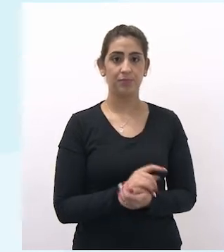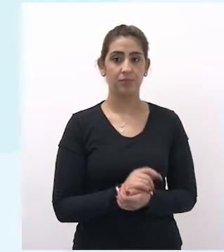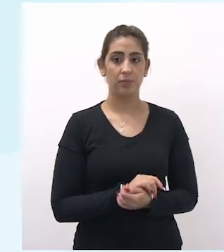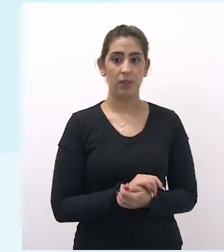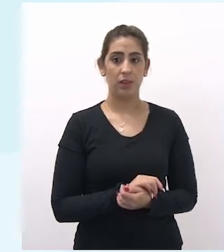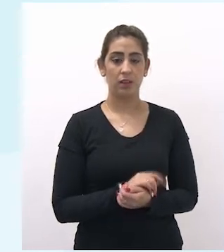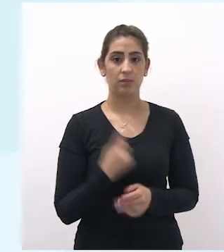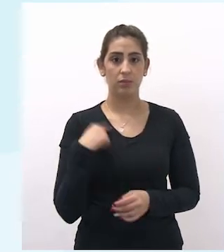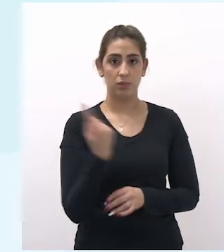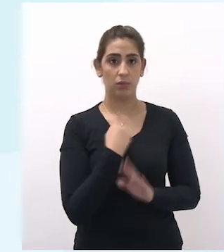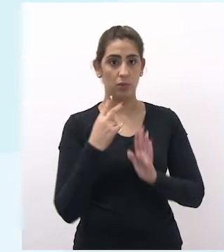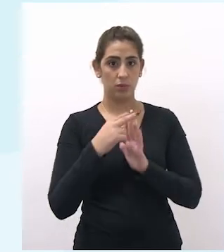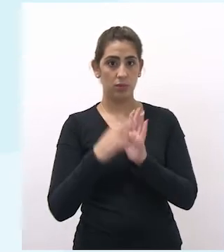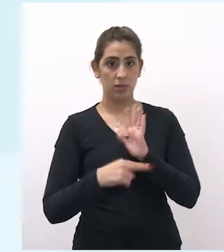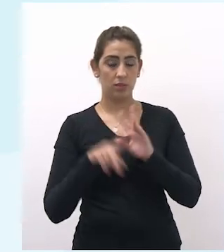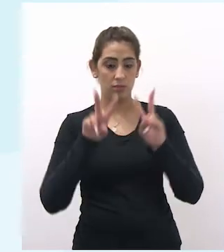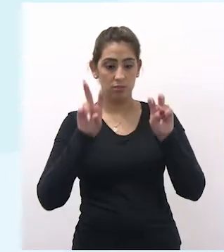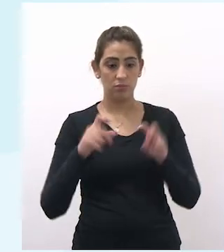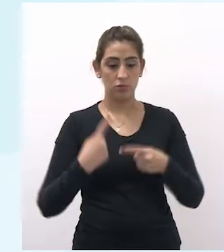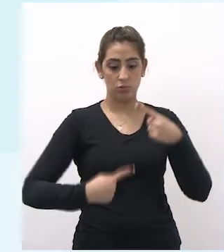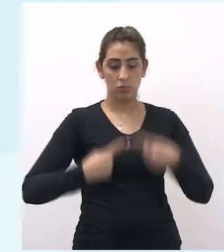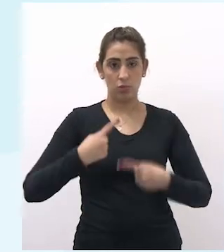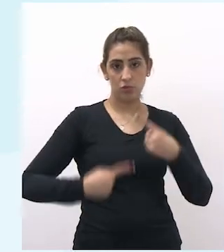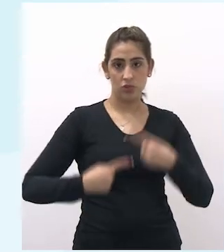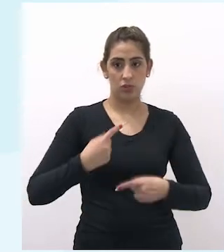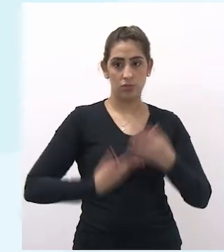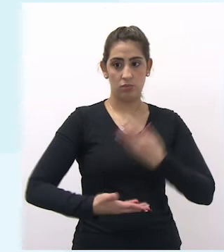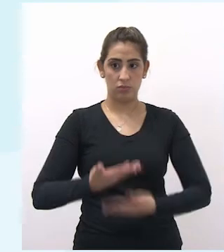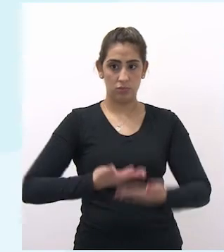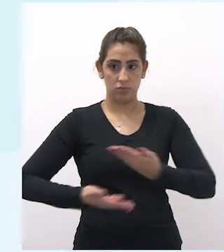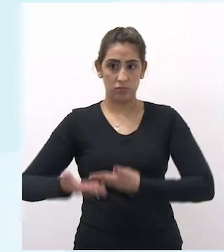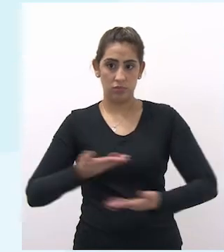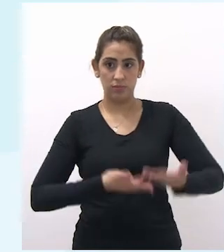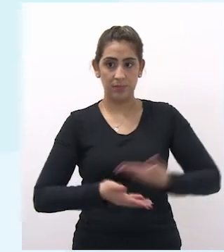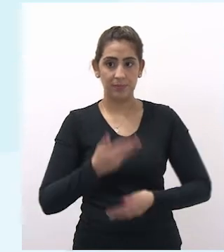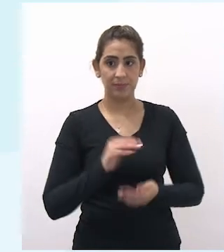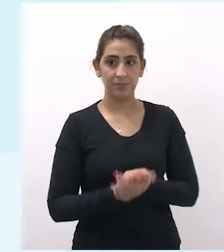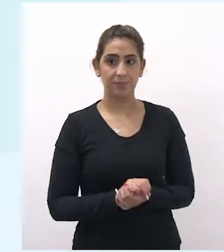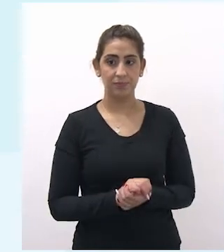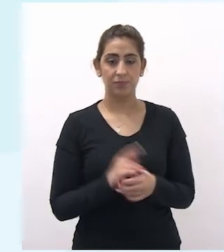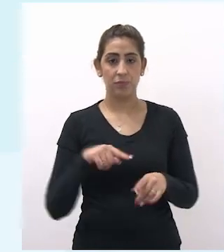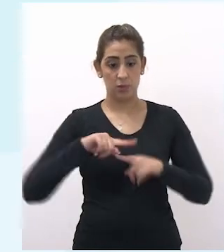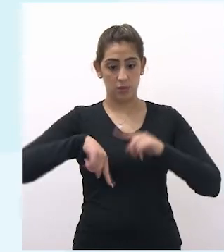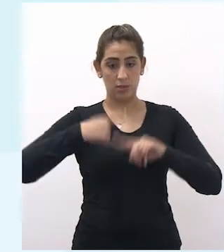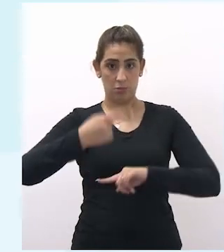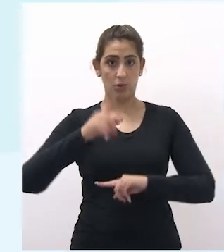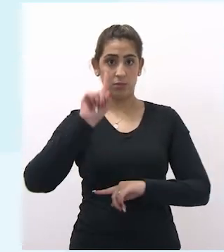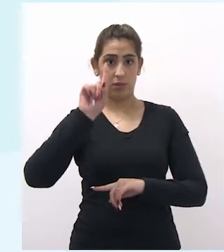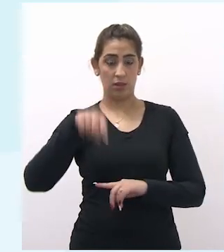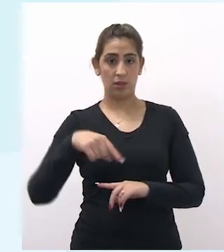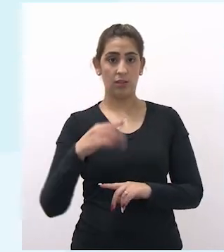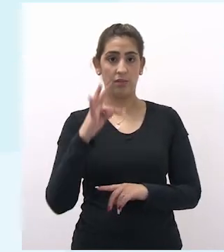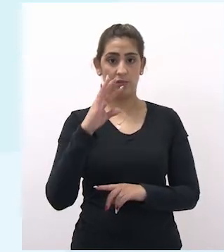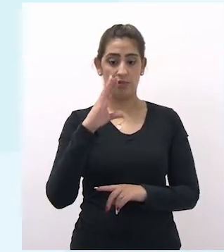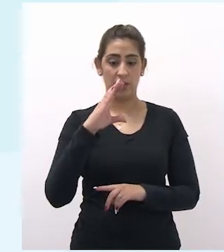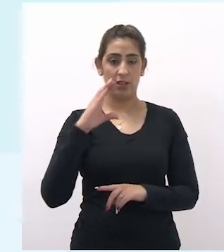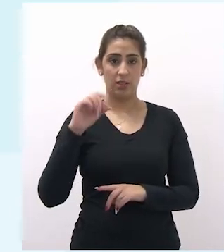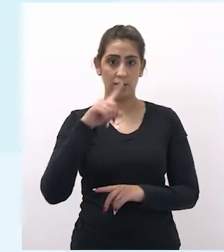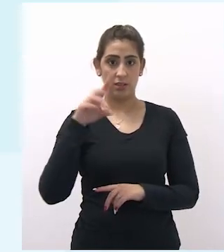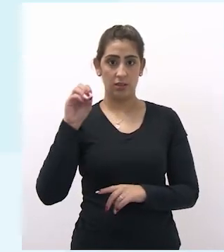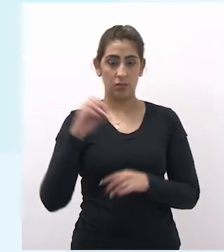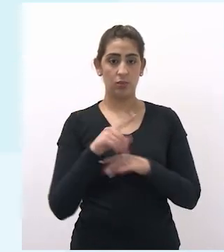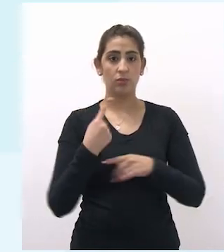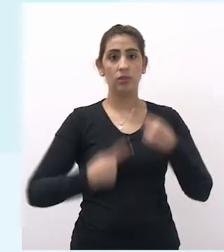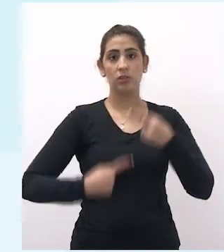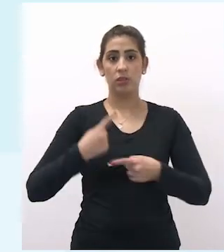que nós lemos e discutimos foi Interseccionalidade, com Carla Cotirene. Então, a nossa próxima agora é uma ficção. E as